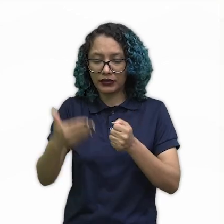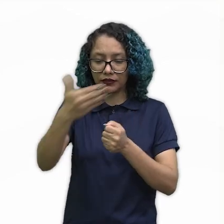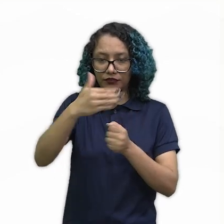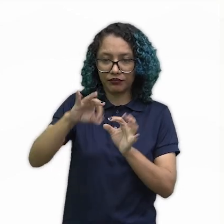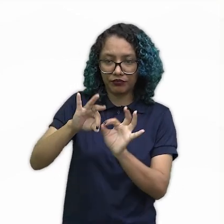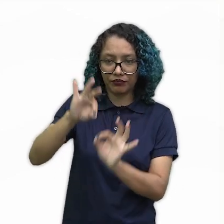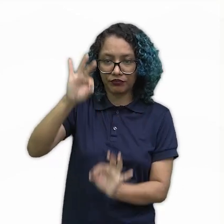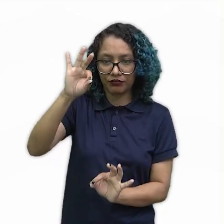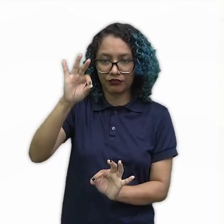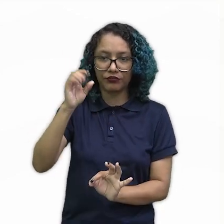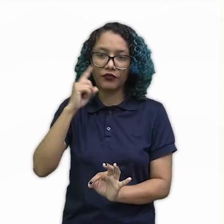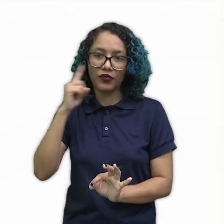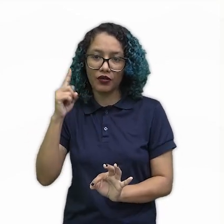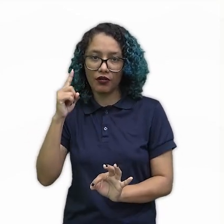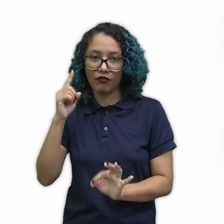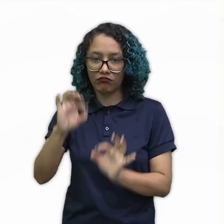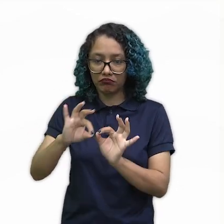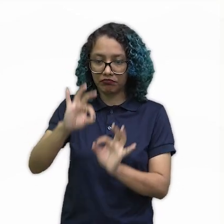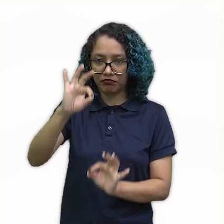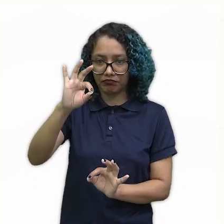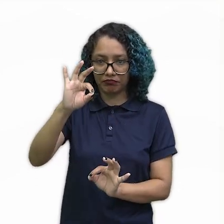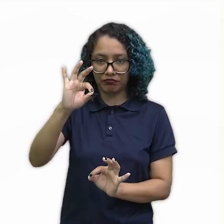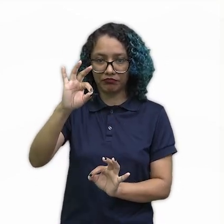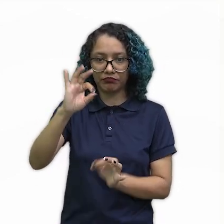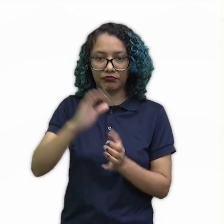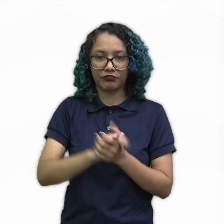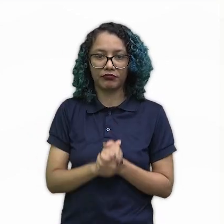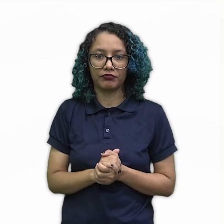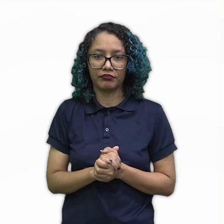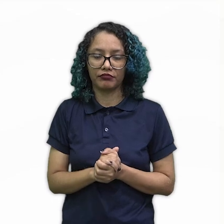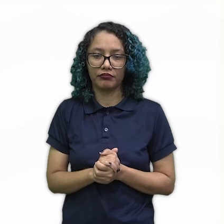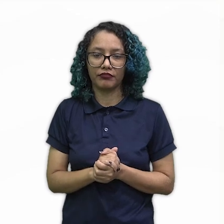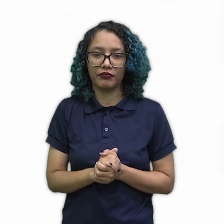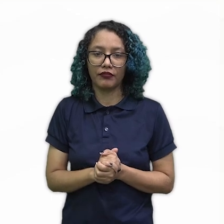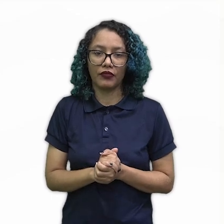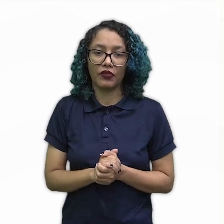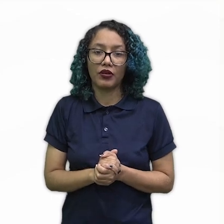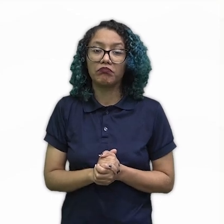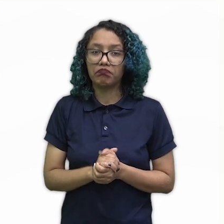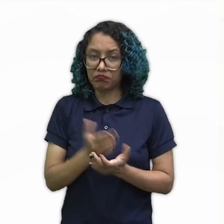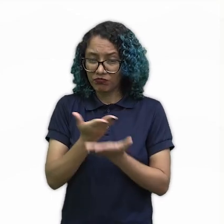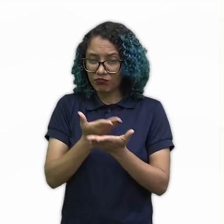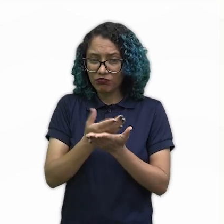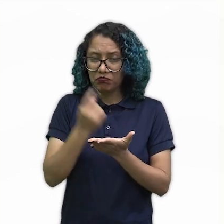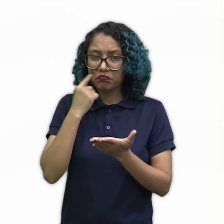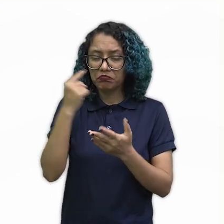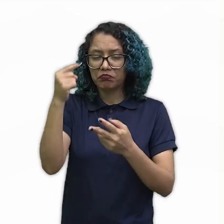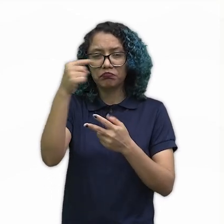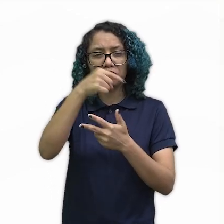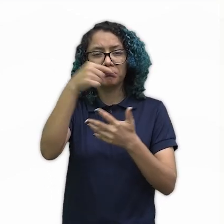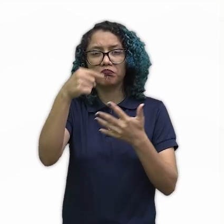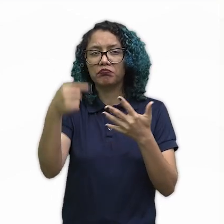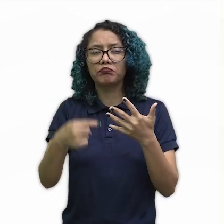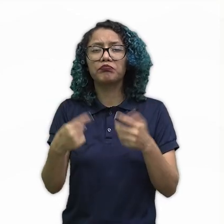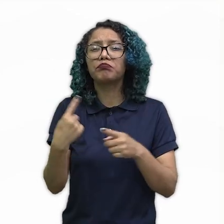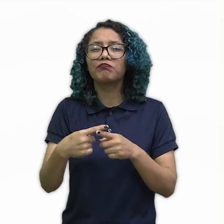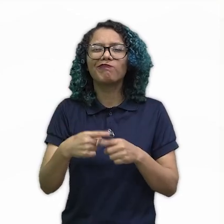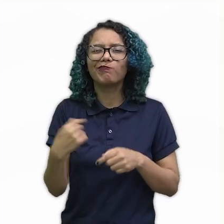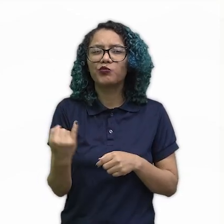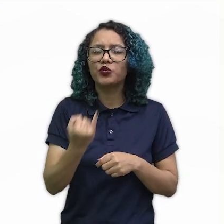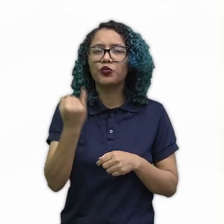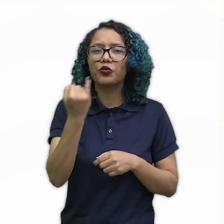nosso desenho, tá certo? Nós estamos trabalhando esses elementos aqui porque eles são fundamentais para o objeto da nossa aula, que